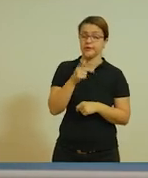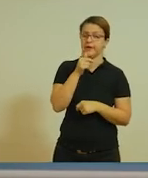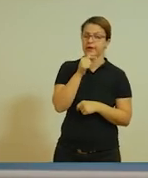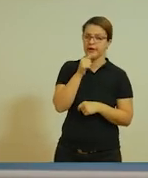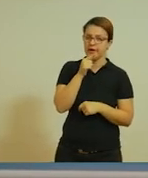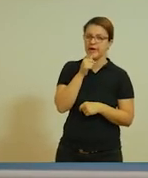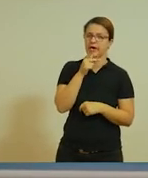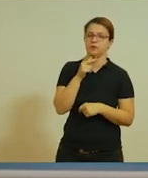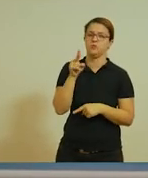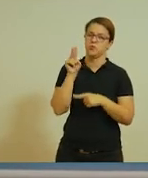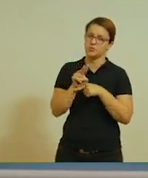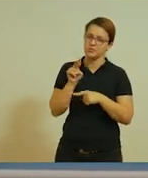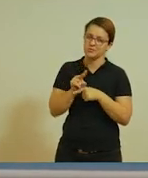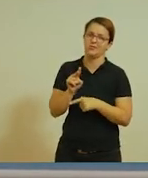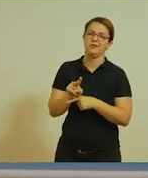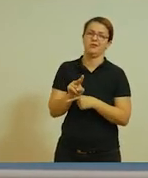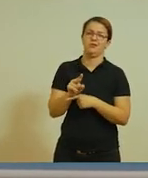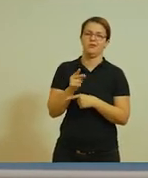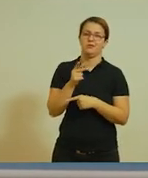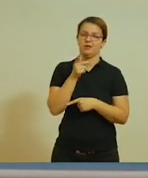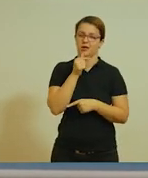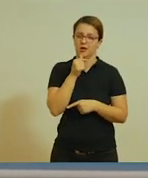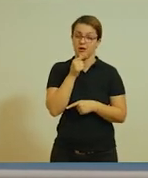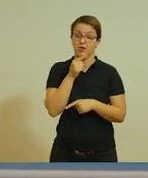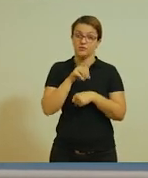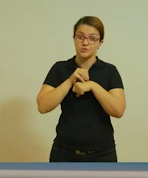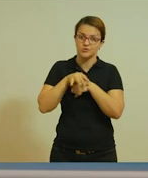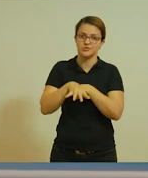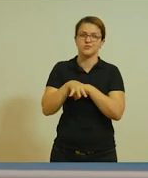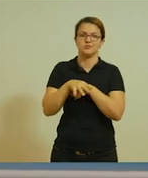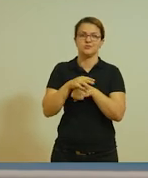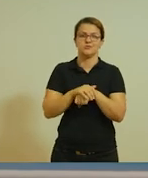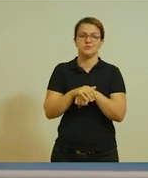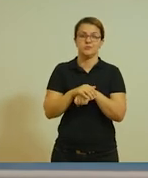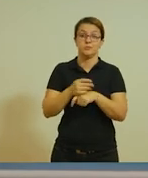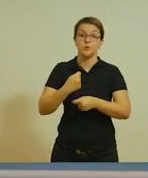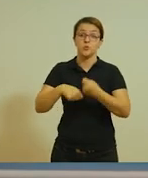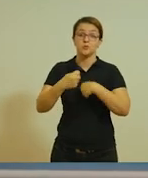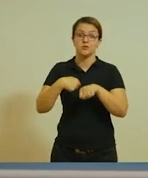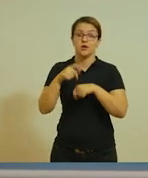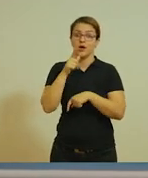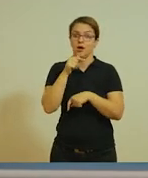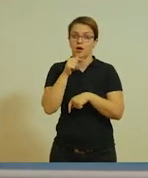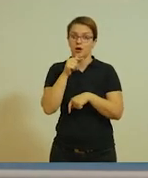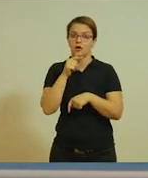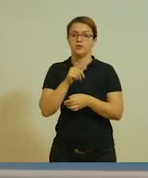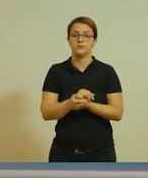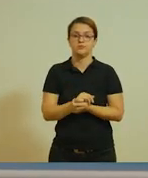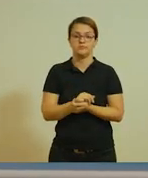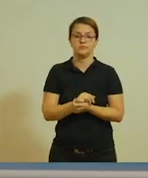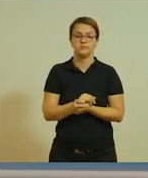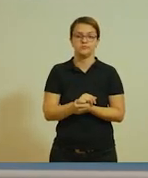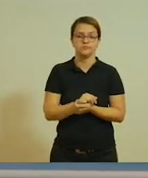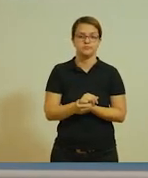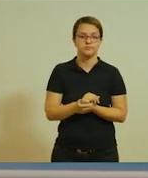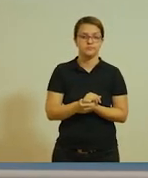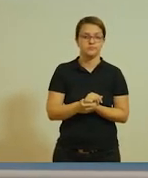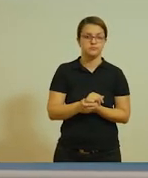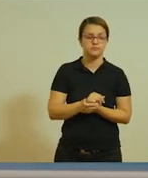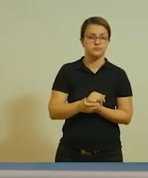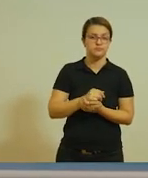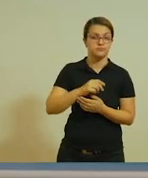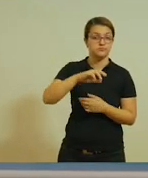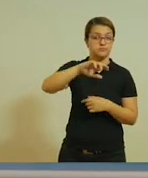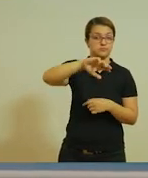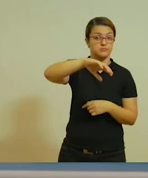da água, de preservar a água, eu trouxe aqui dicas para economizar água aí na sua casa, ok? Então, ó,